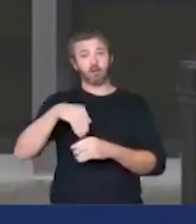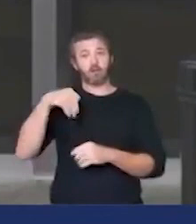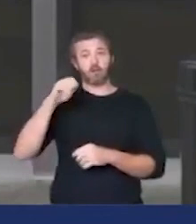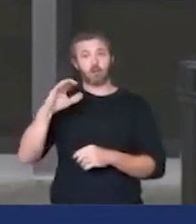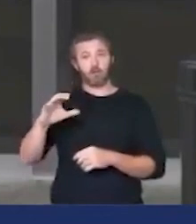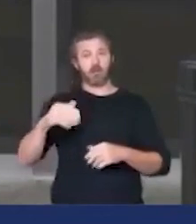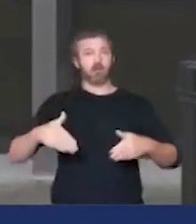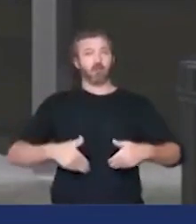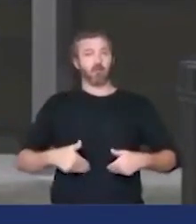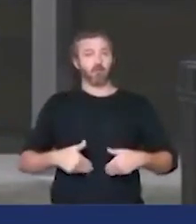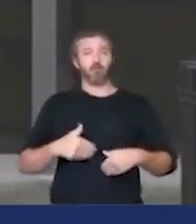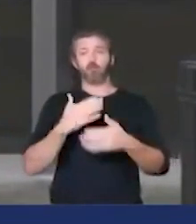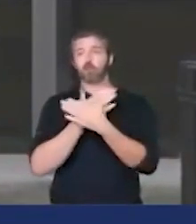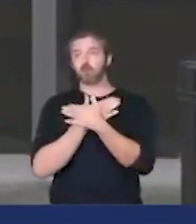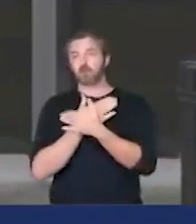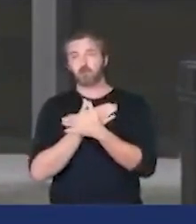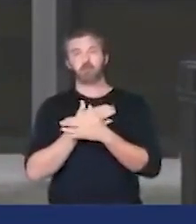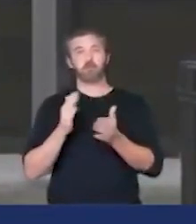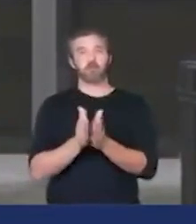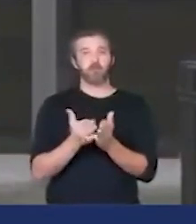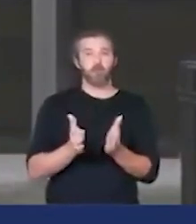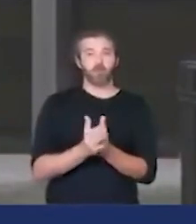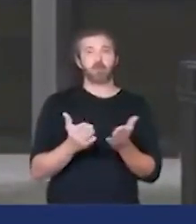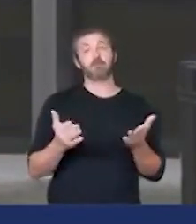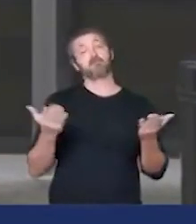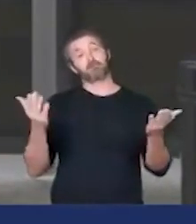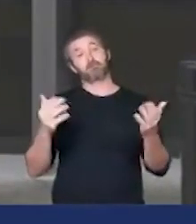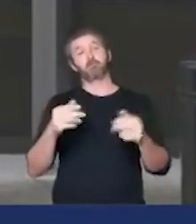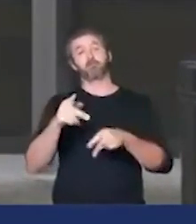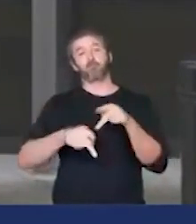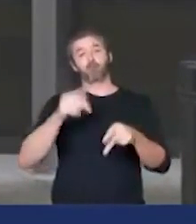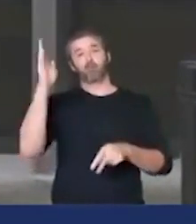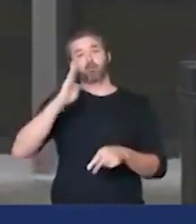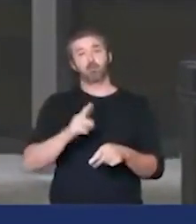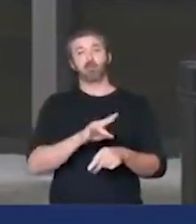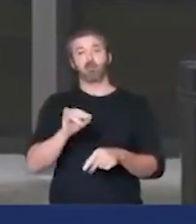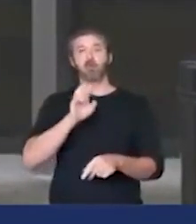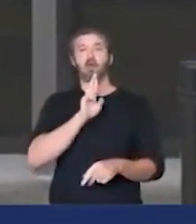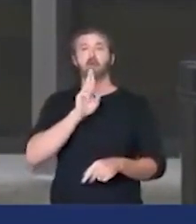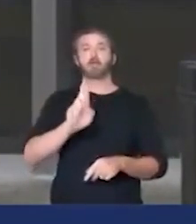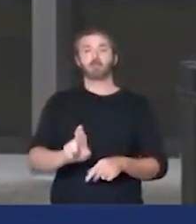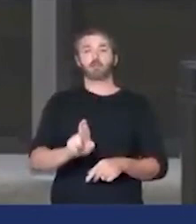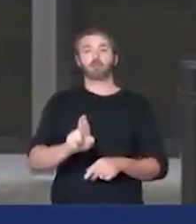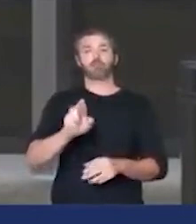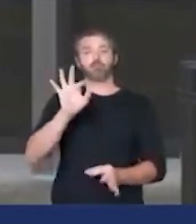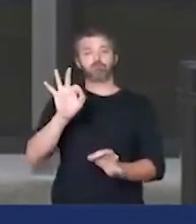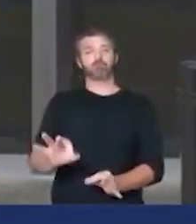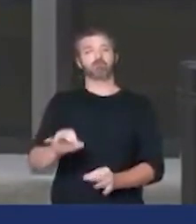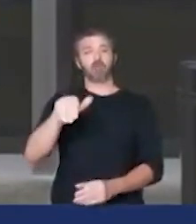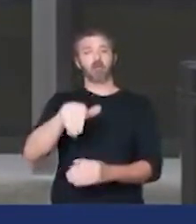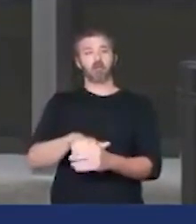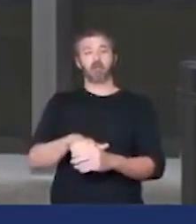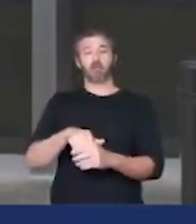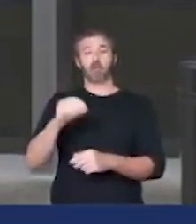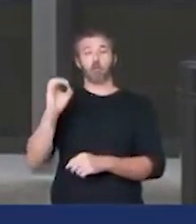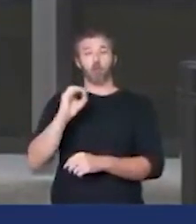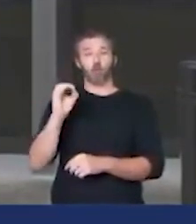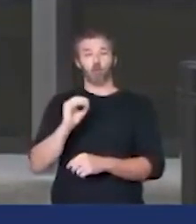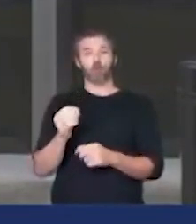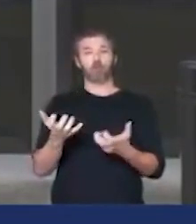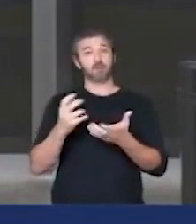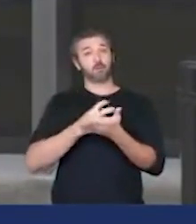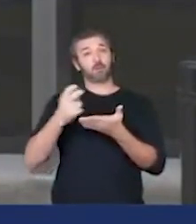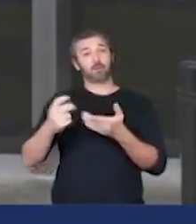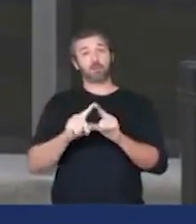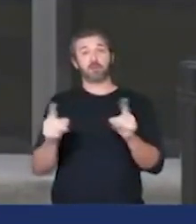MEC, fome, desemprego, miséria, e é por isso que o povo brasileiro vai dar uma resposta nas urnas em outubro. Nós quisemos